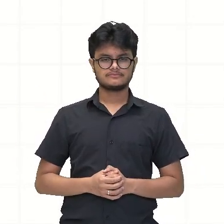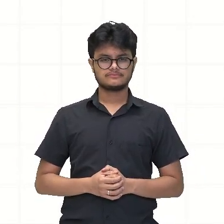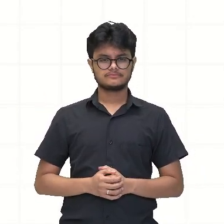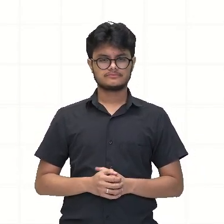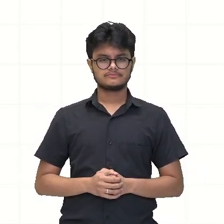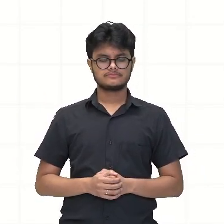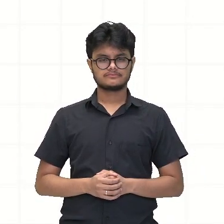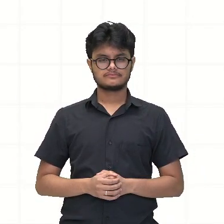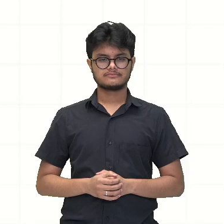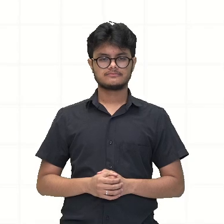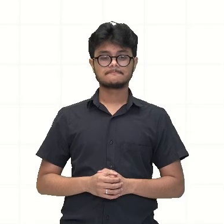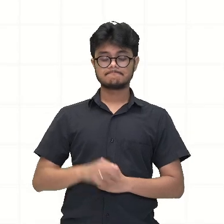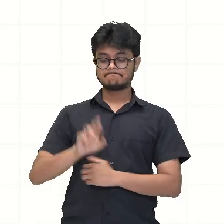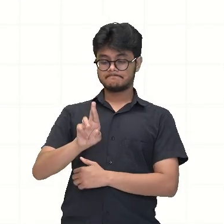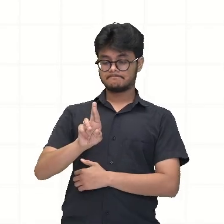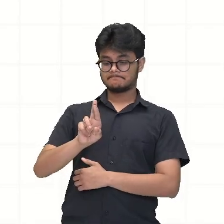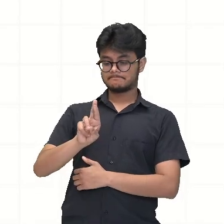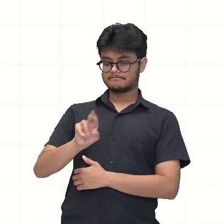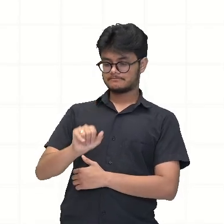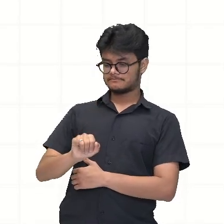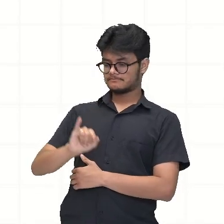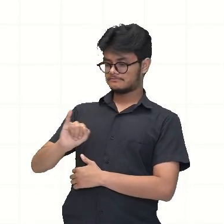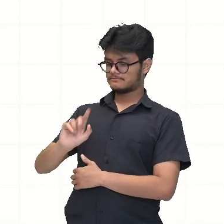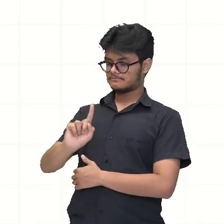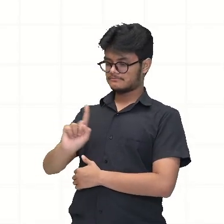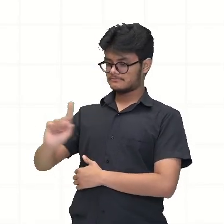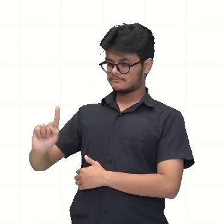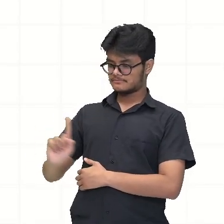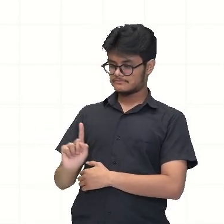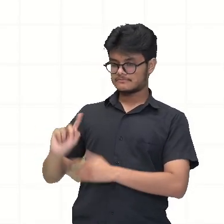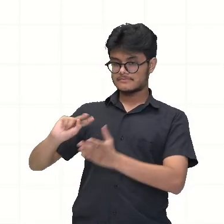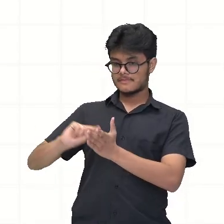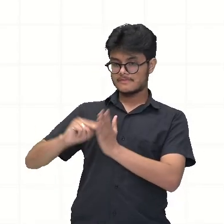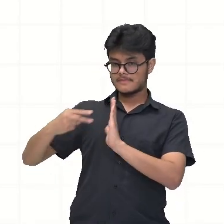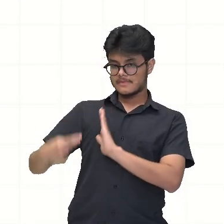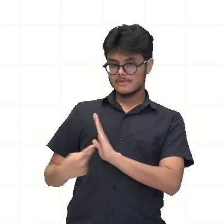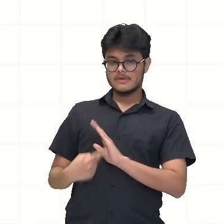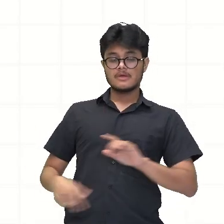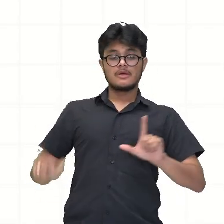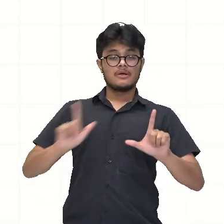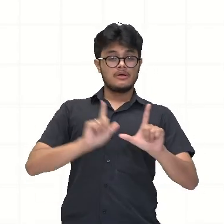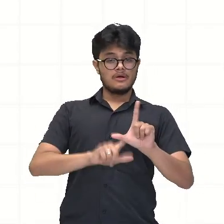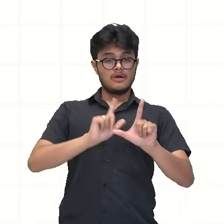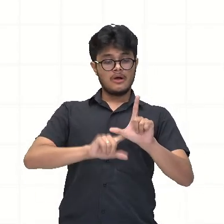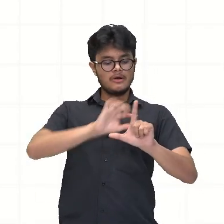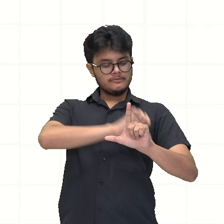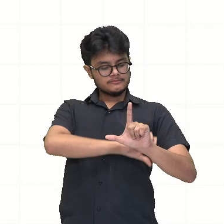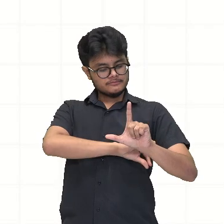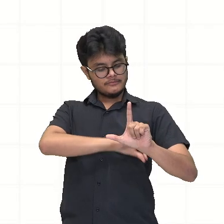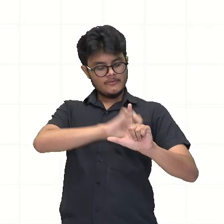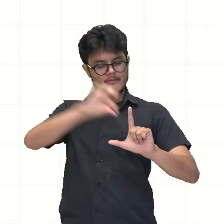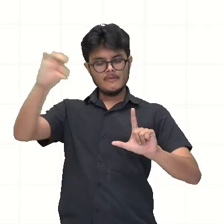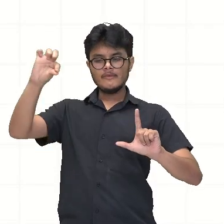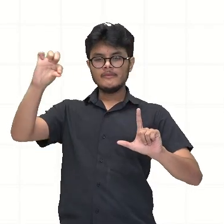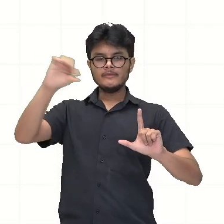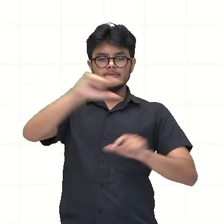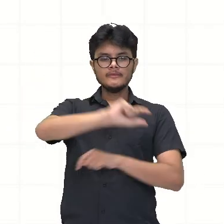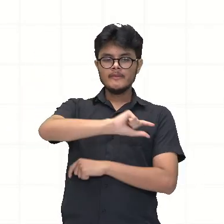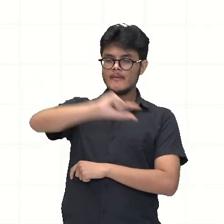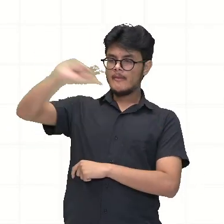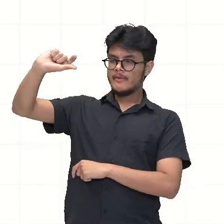função? Lembram que a gente viu no começo da aula? A raiz da função, né, vai ser o valor desse x aqui,